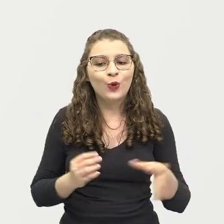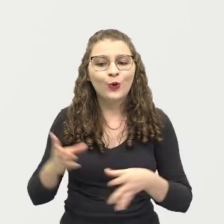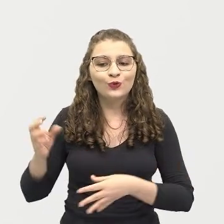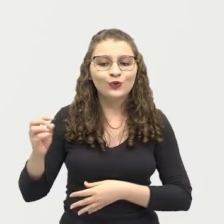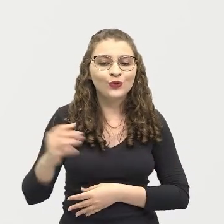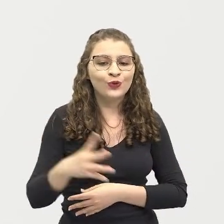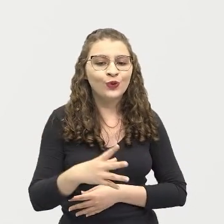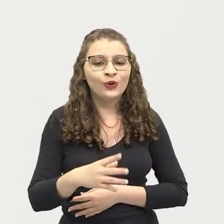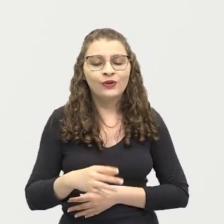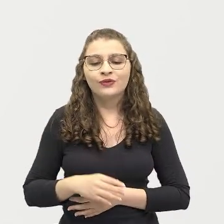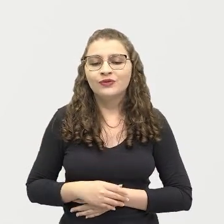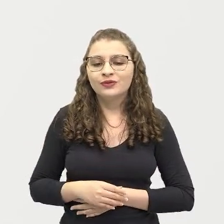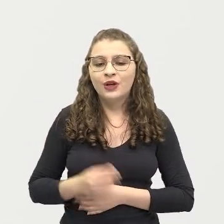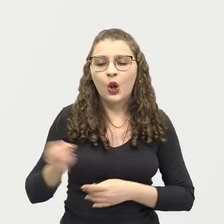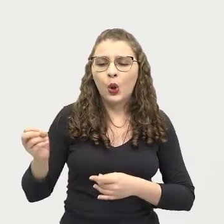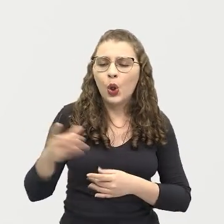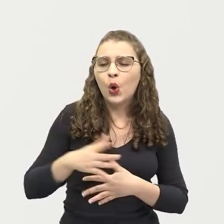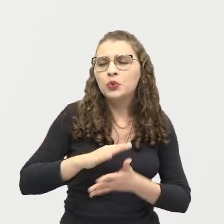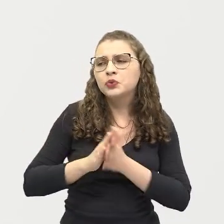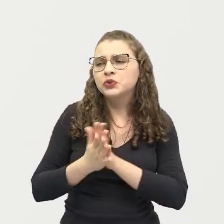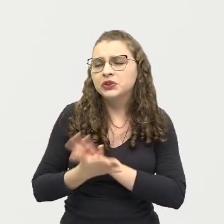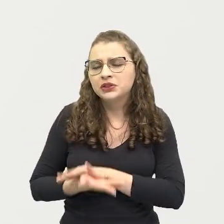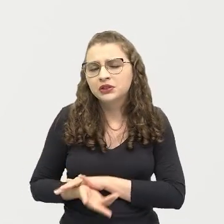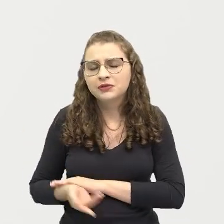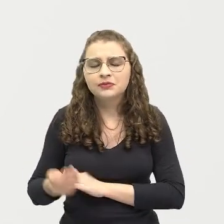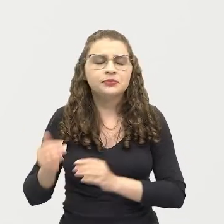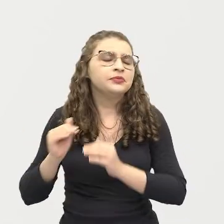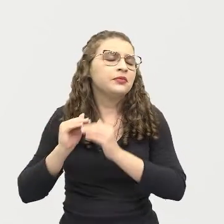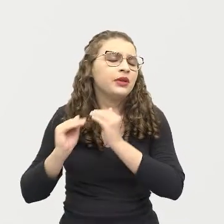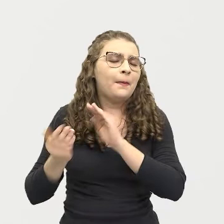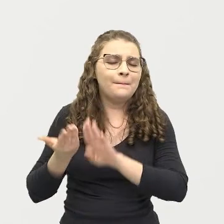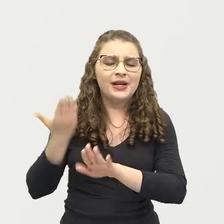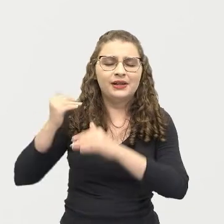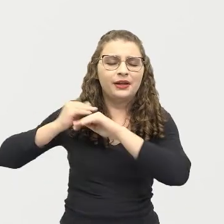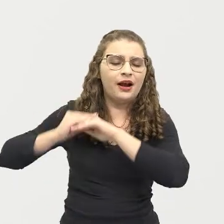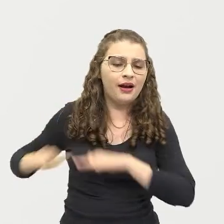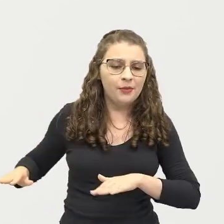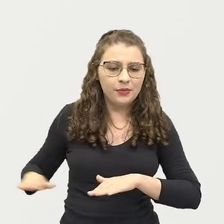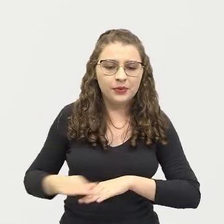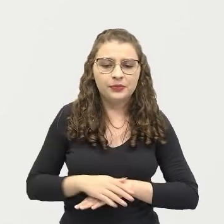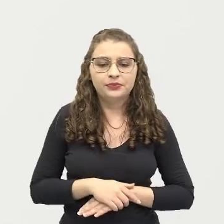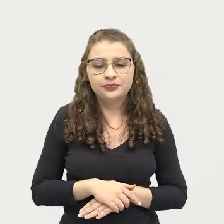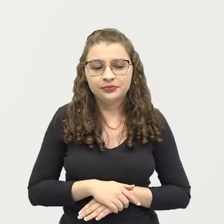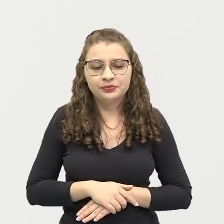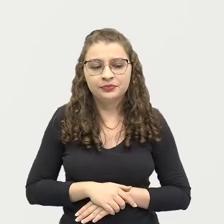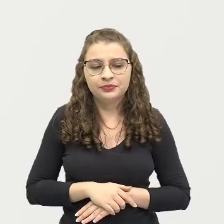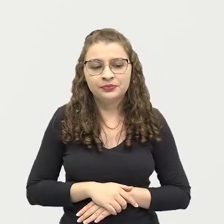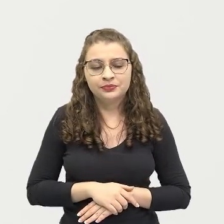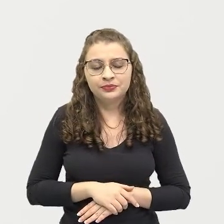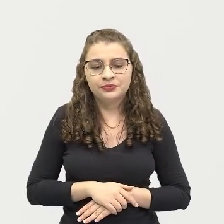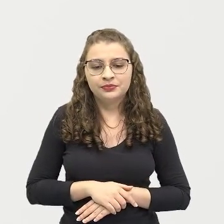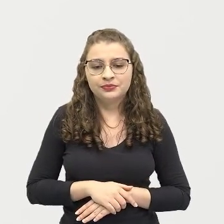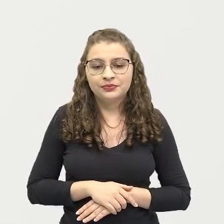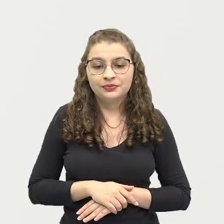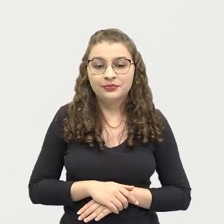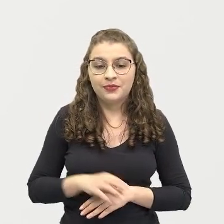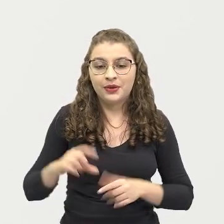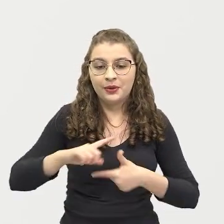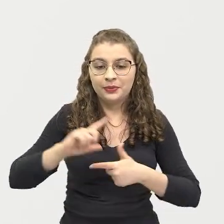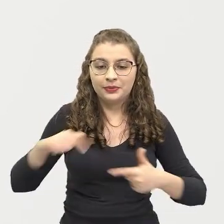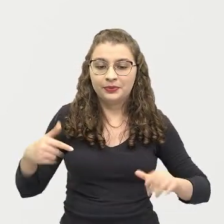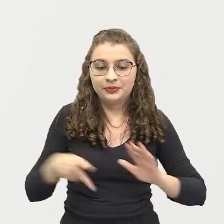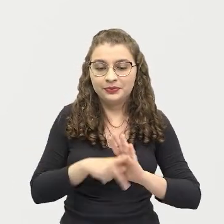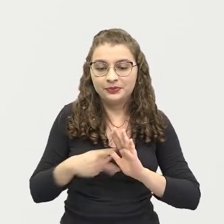palavra, renovar, destruir, romper com o passado. Então, palavras aí do modernismo